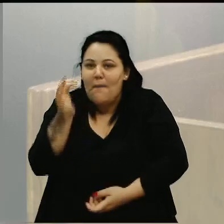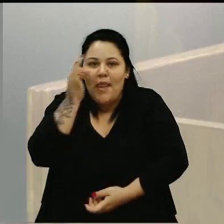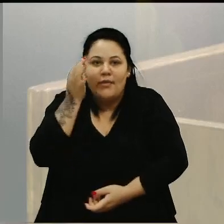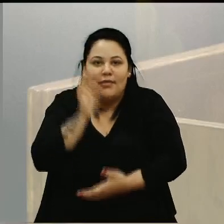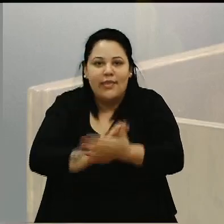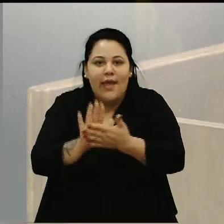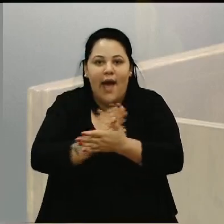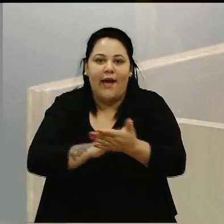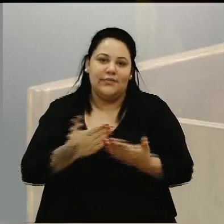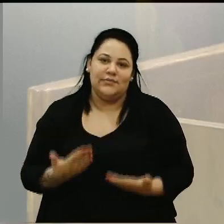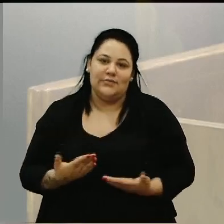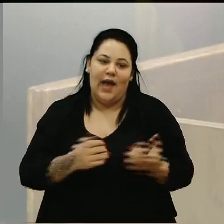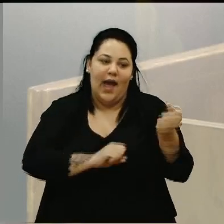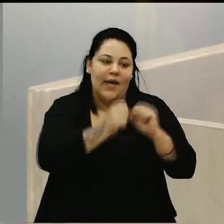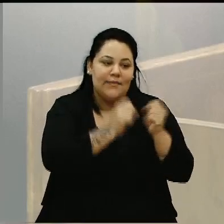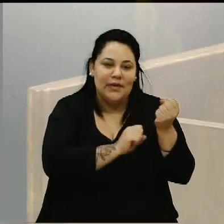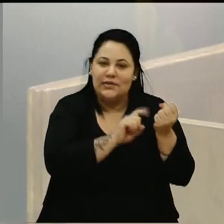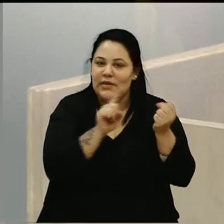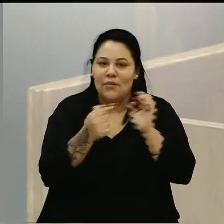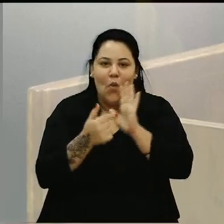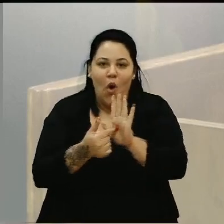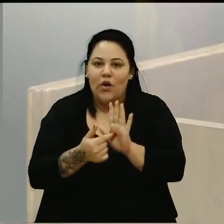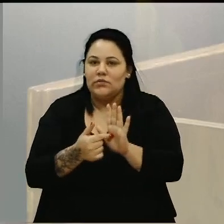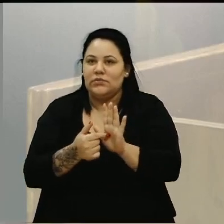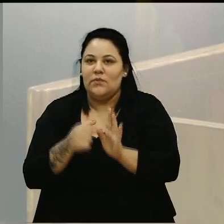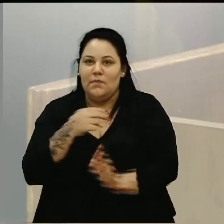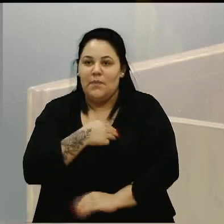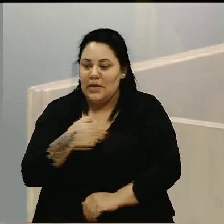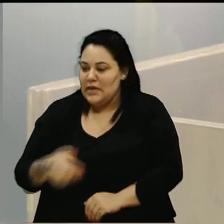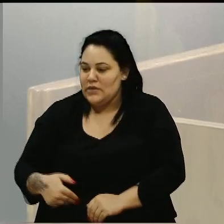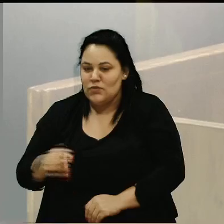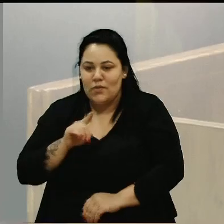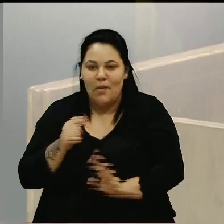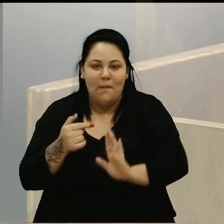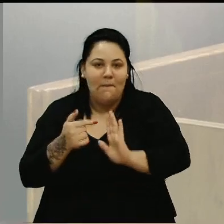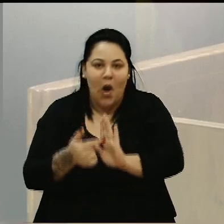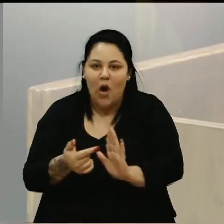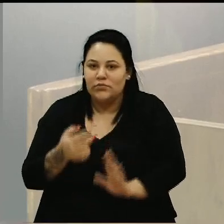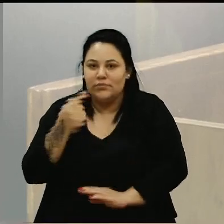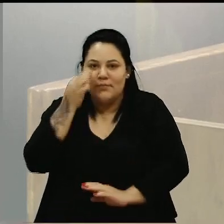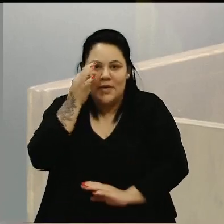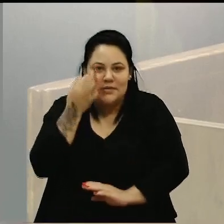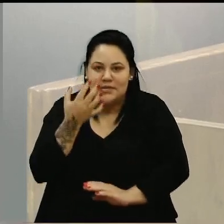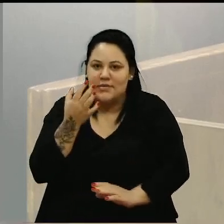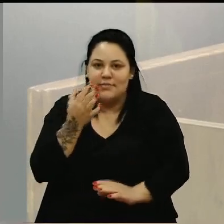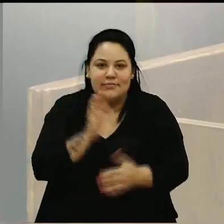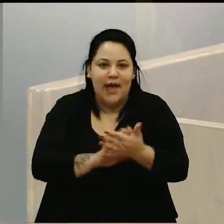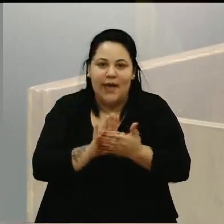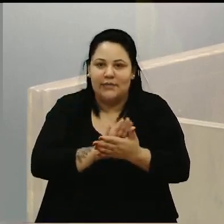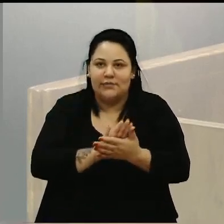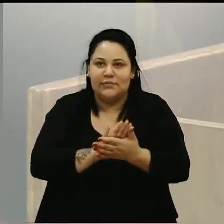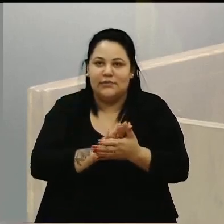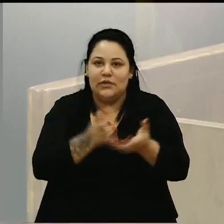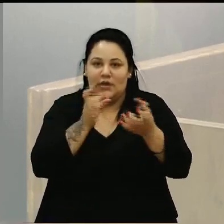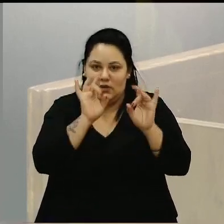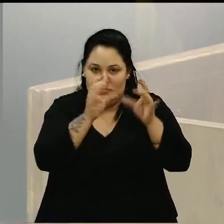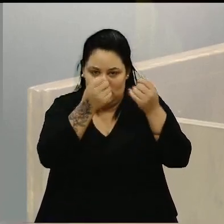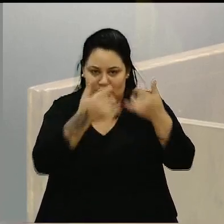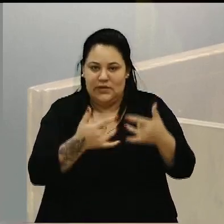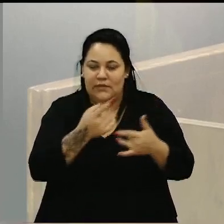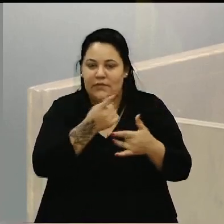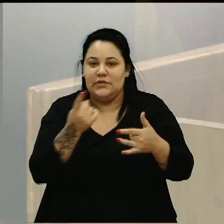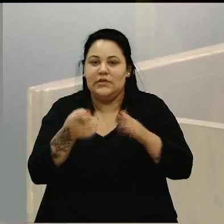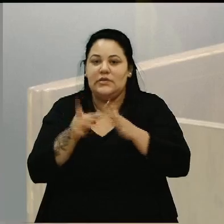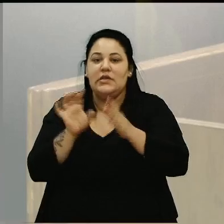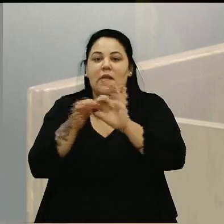DENIT. Me permite uma parte, Gladys. Me permite uma partezinha. Eu quero só colocar para vocês, antes de passar uma parte para o